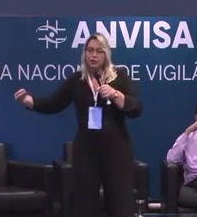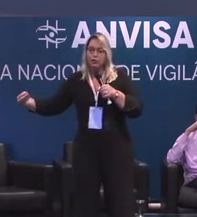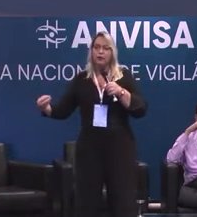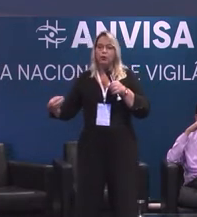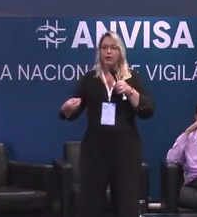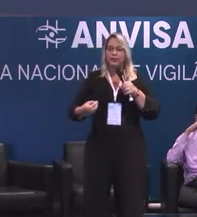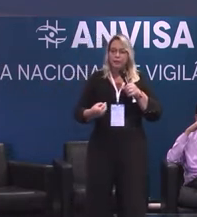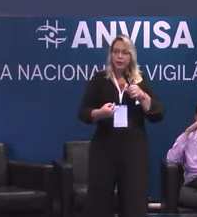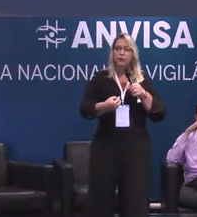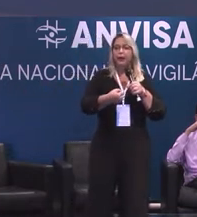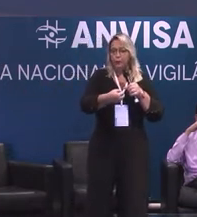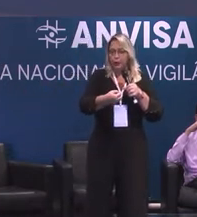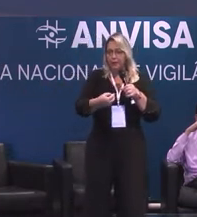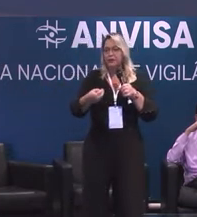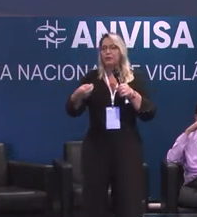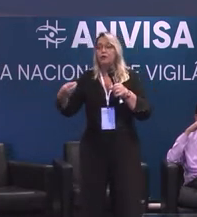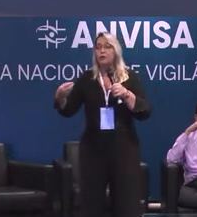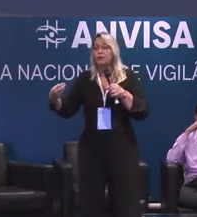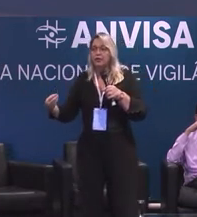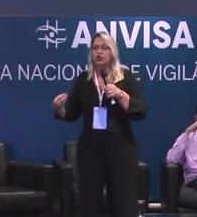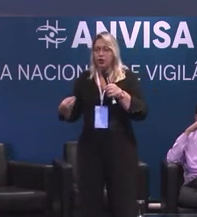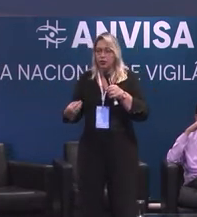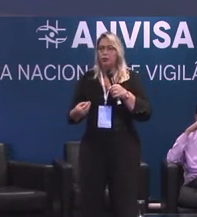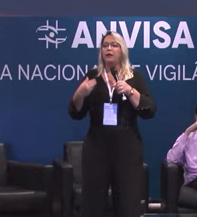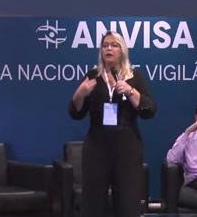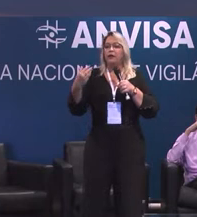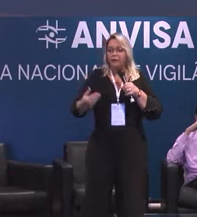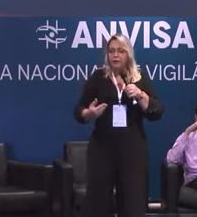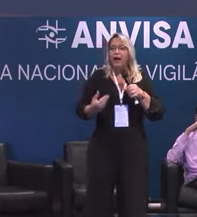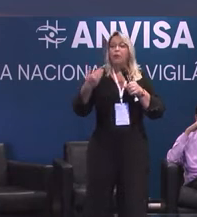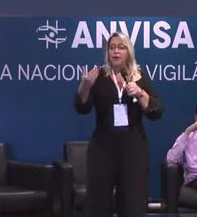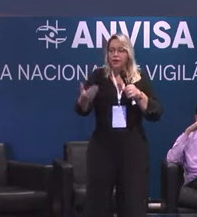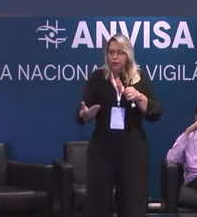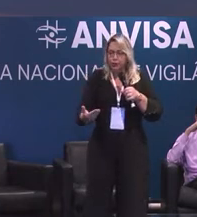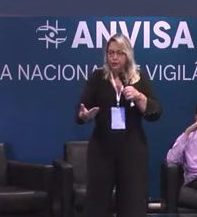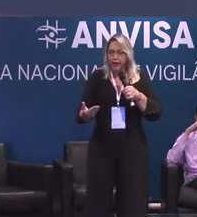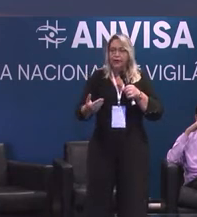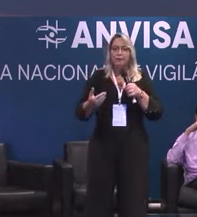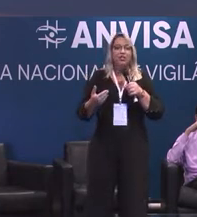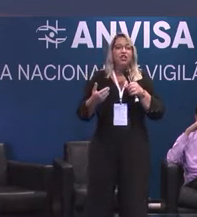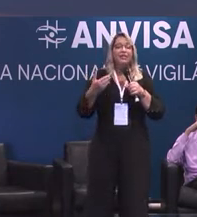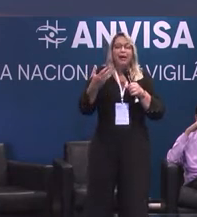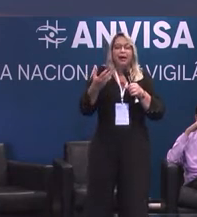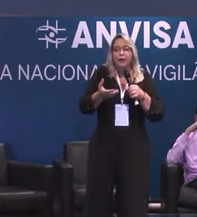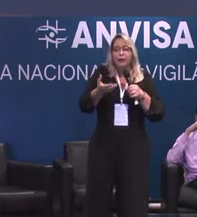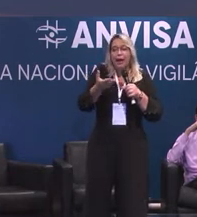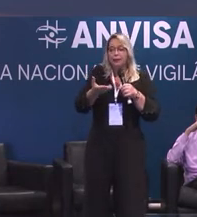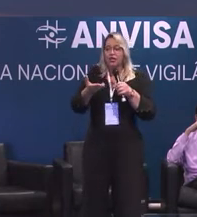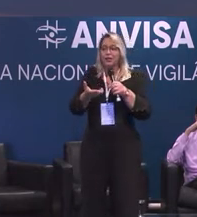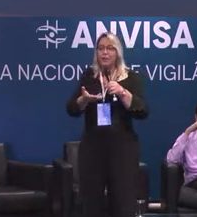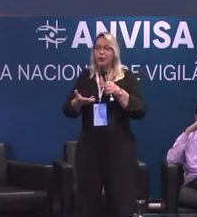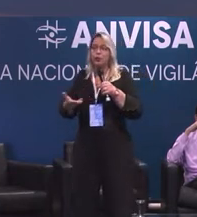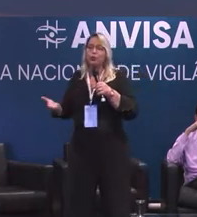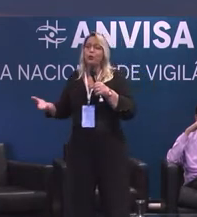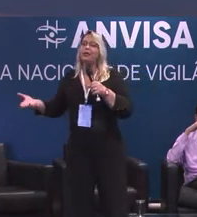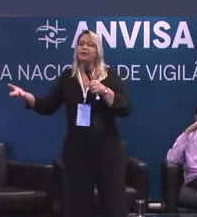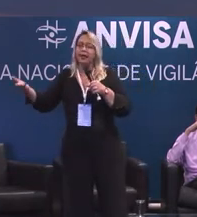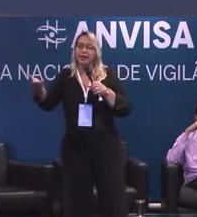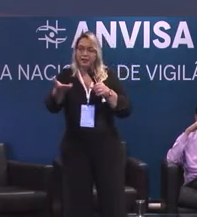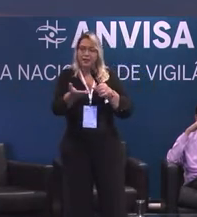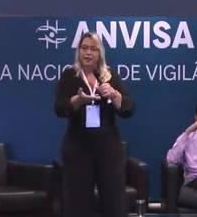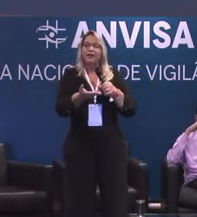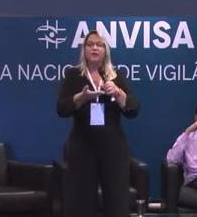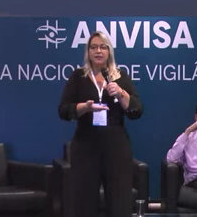de conhecimento e aprimoramento que vocês estão galgando, né? Mas já sabe todo o